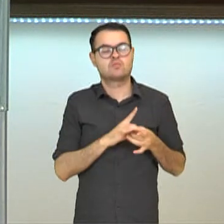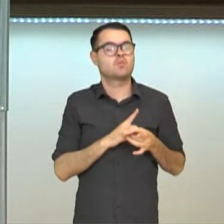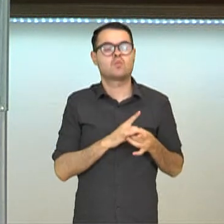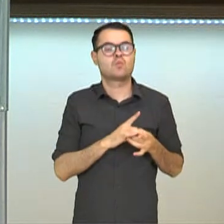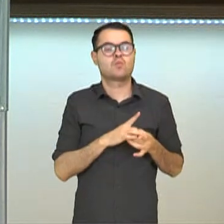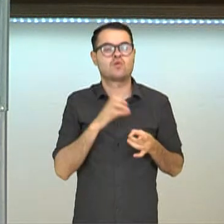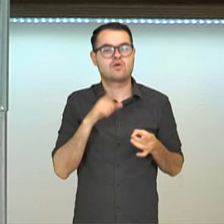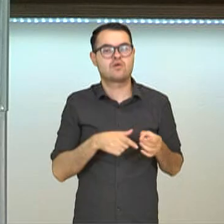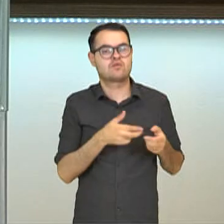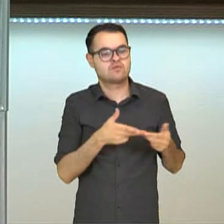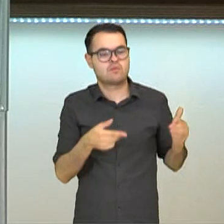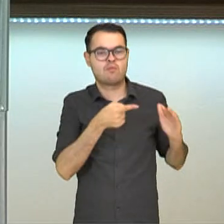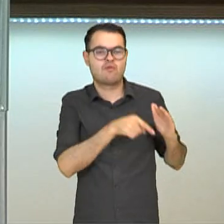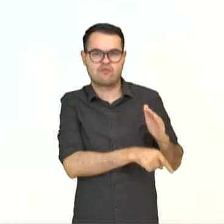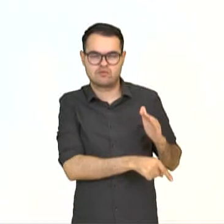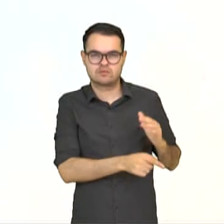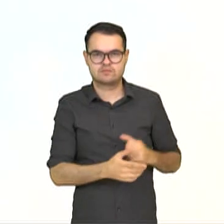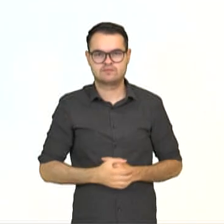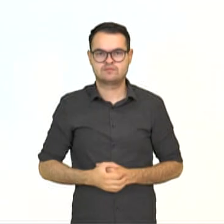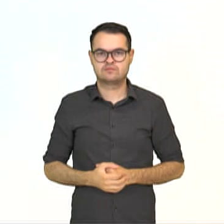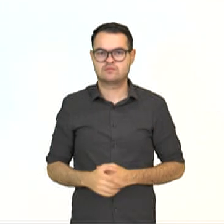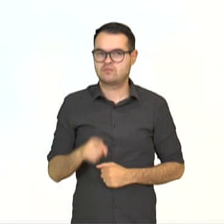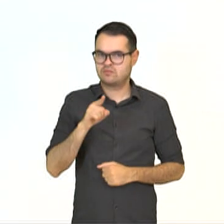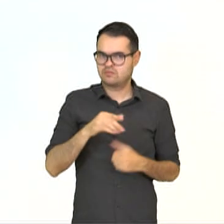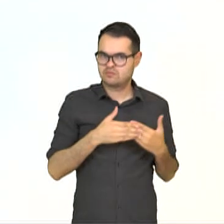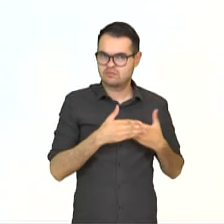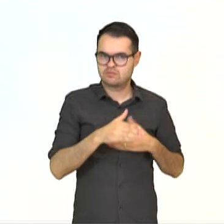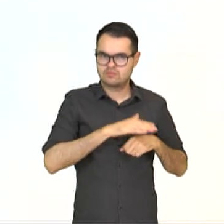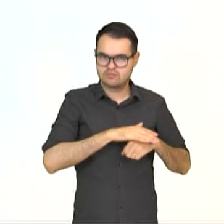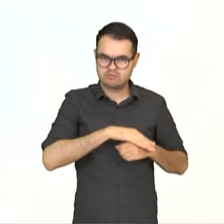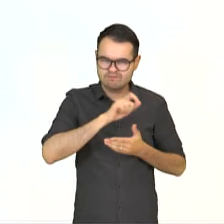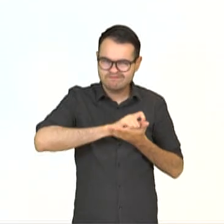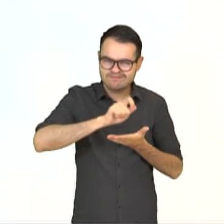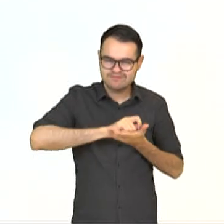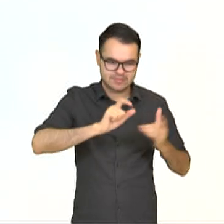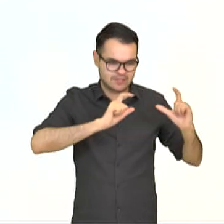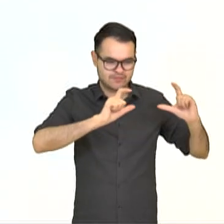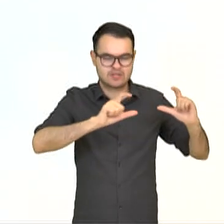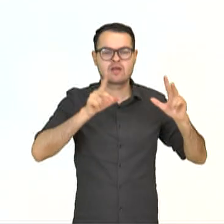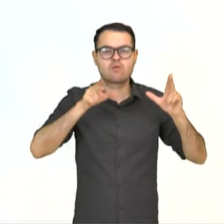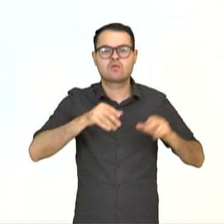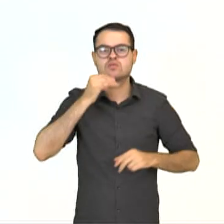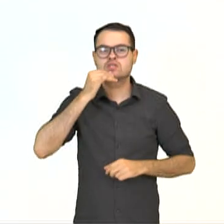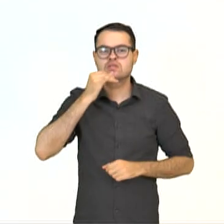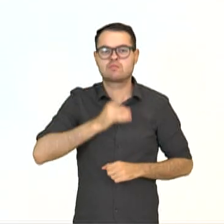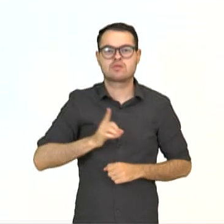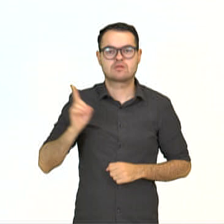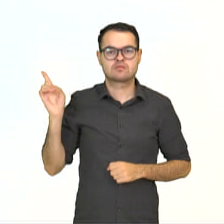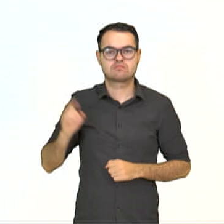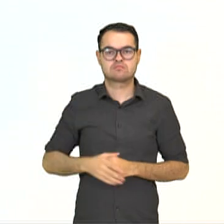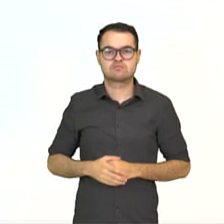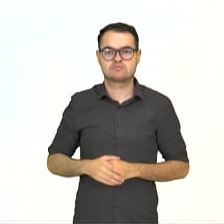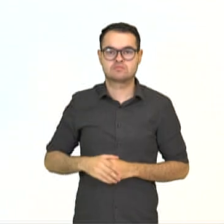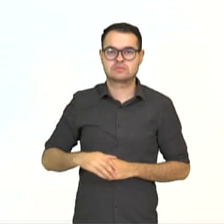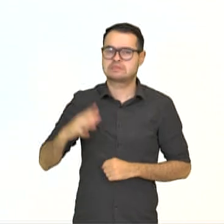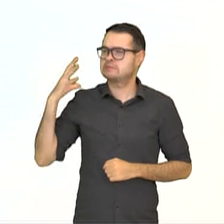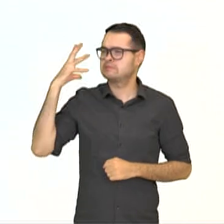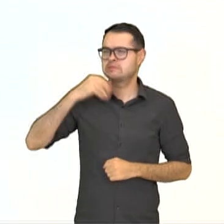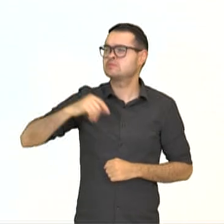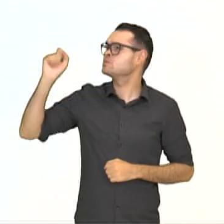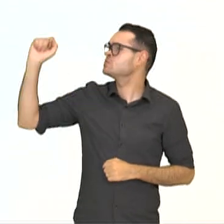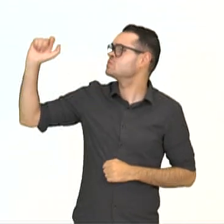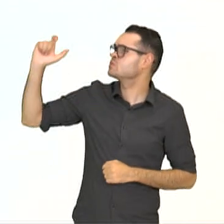dizer algo mais aprofundado. Você vai produzir esse verso como no exemplo de estava lindo e o sol sorriu para